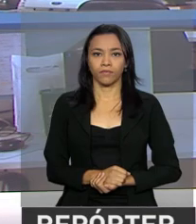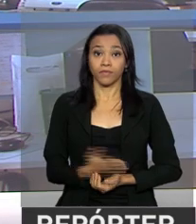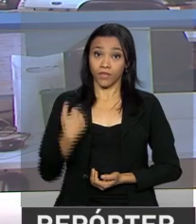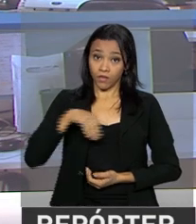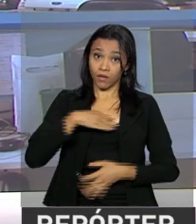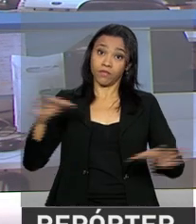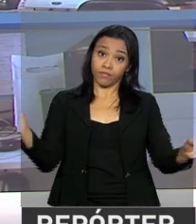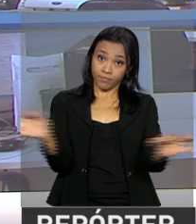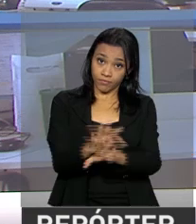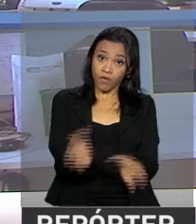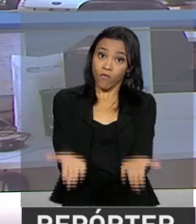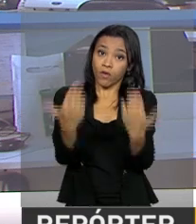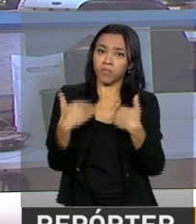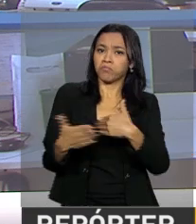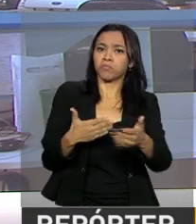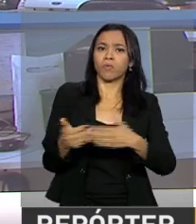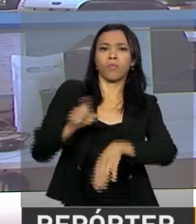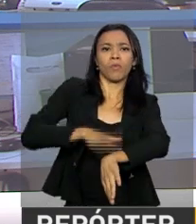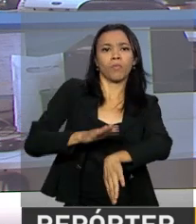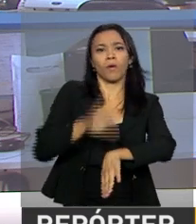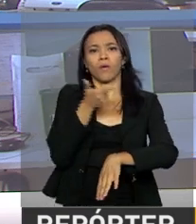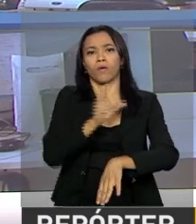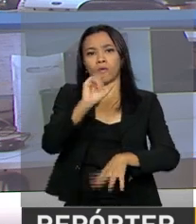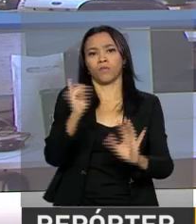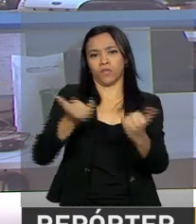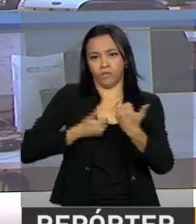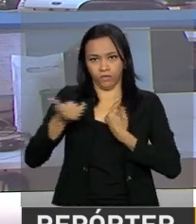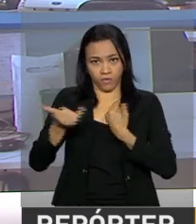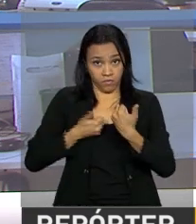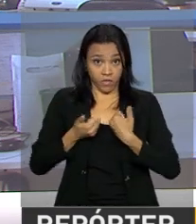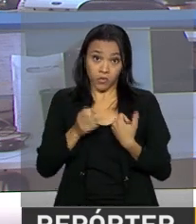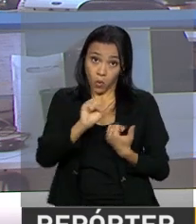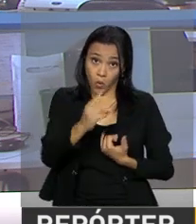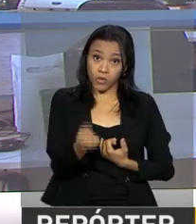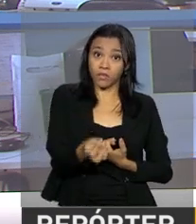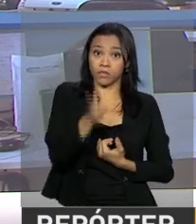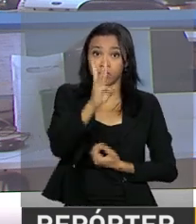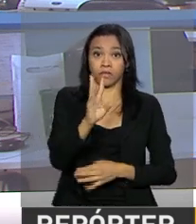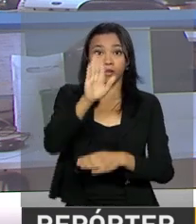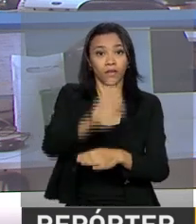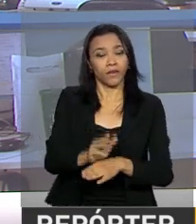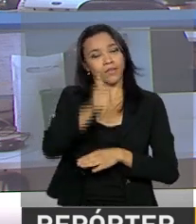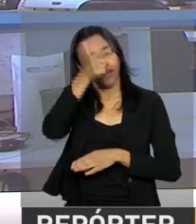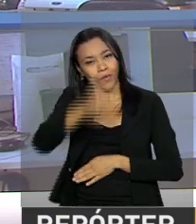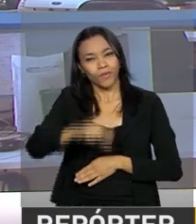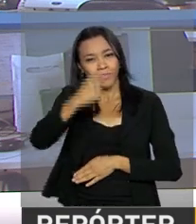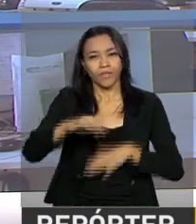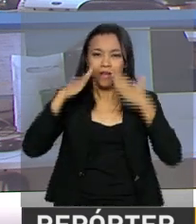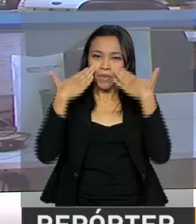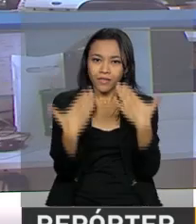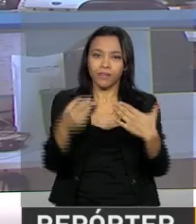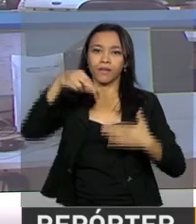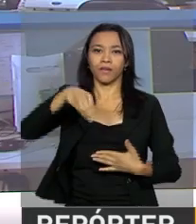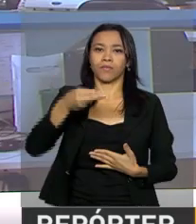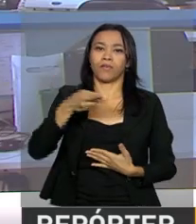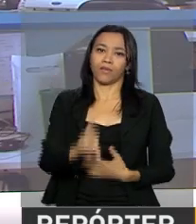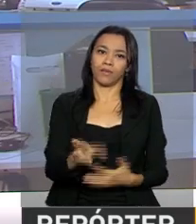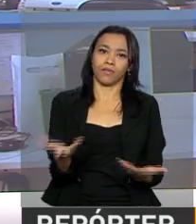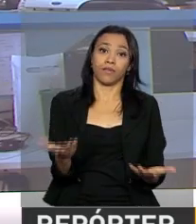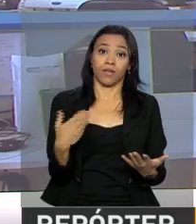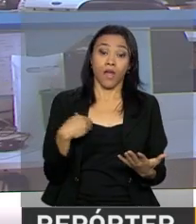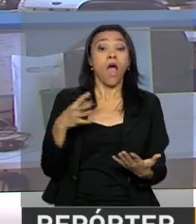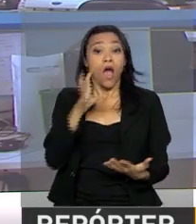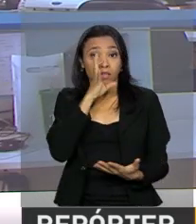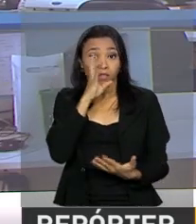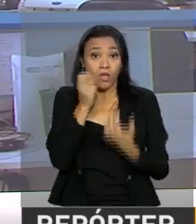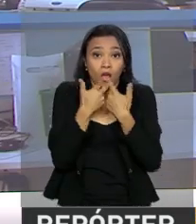E nós ficamos por aqui. Voltamos a qualquer momento com outras informações ou às 15h na próxima edição do Repórter NBR.